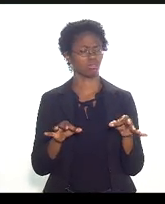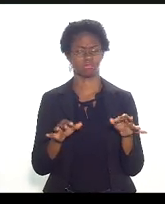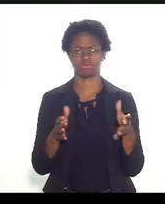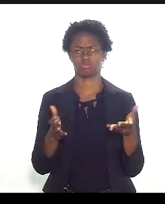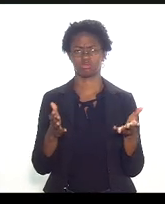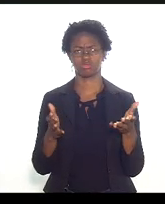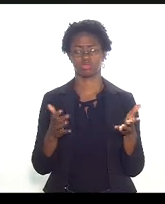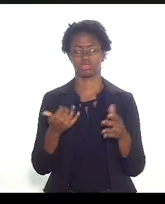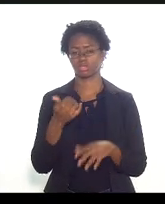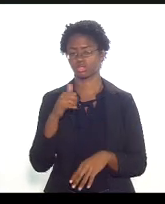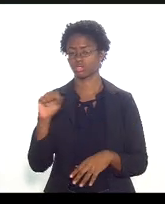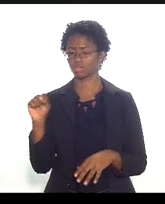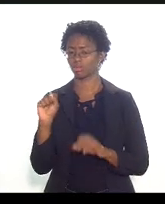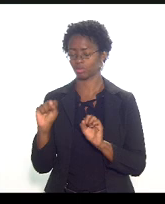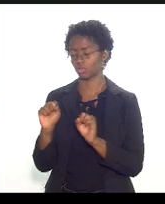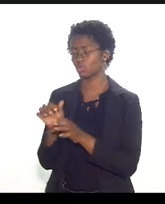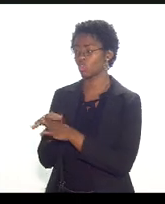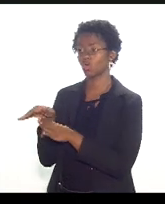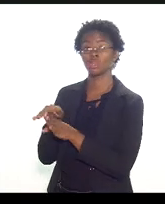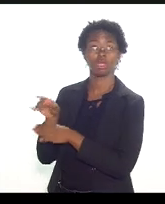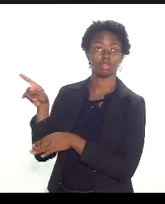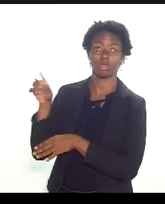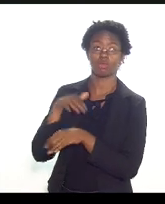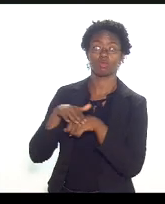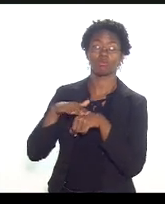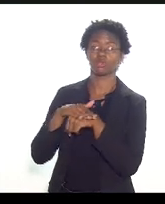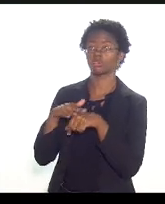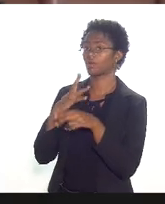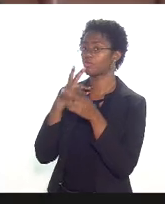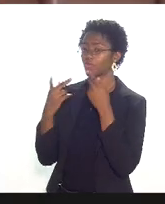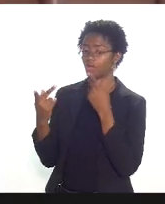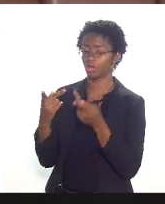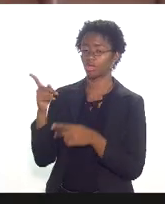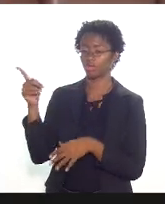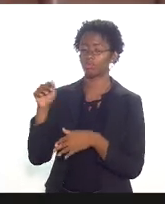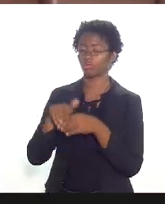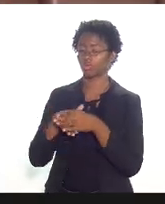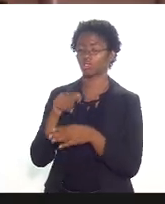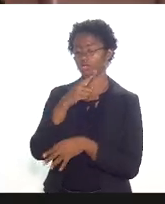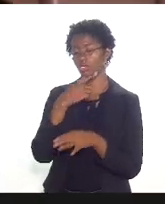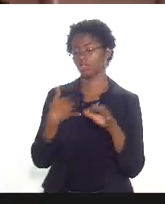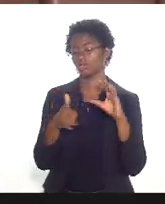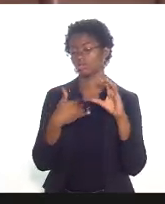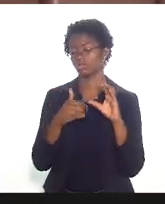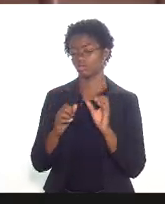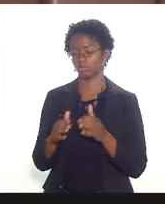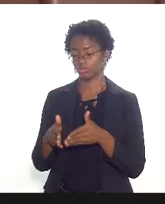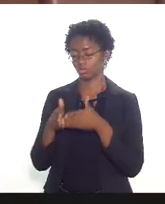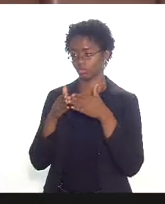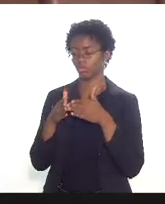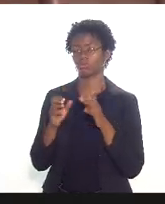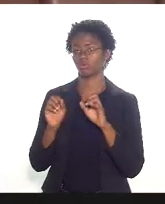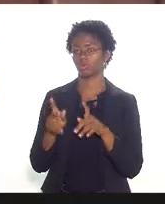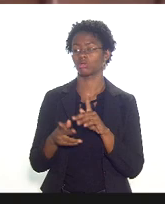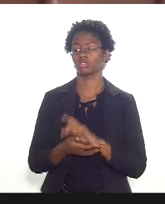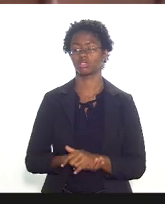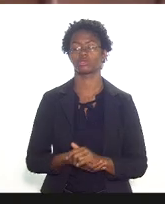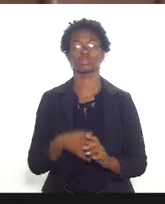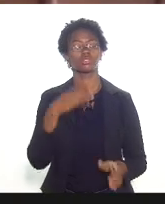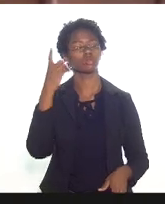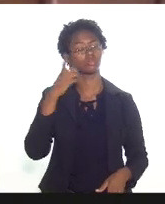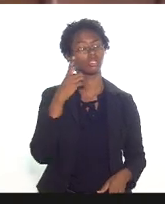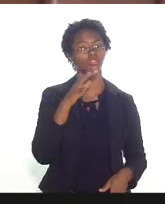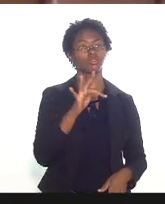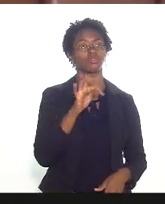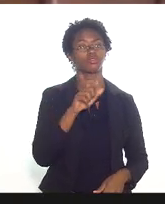a assessoria pode orientá-la a confirmar o seu voto lá no grupo do WhatsApp, por favor. Deputado Felipe Pobel